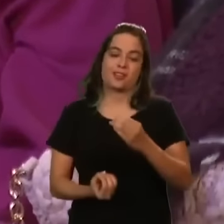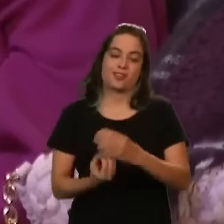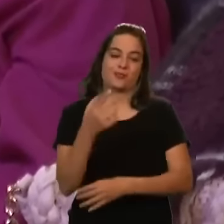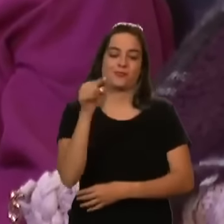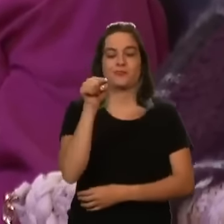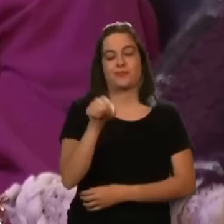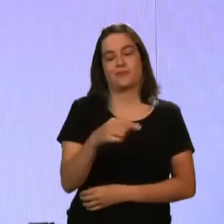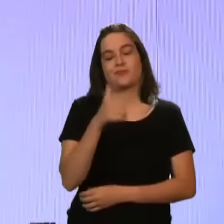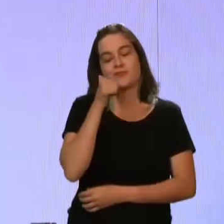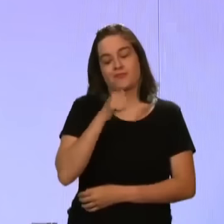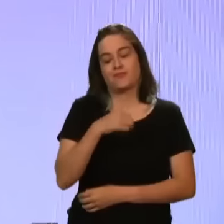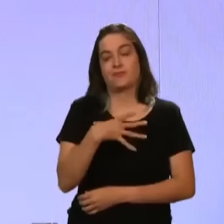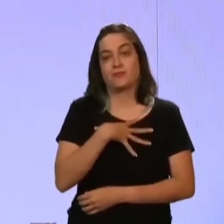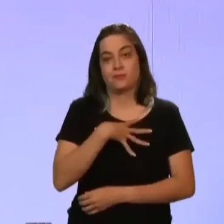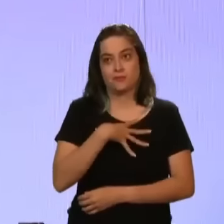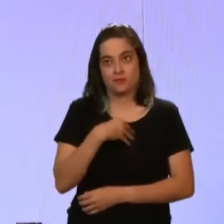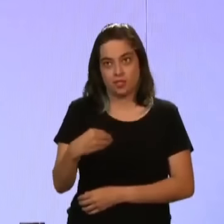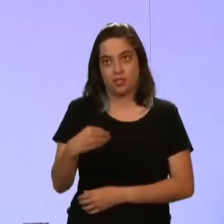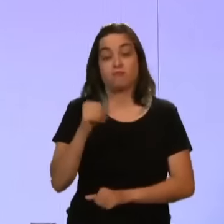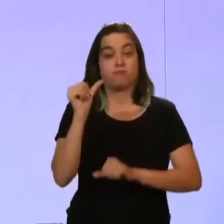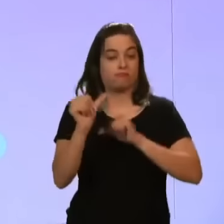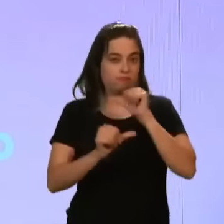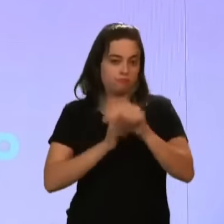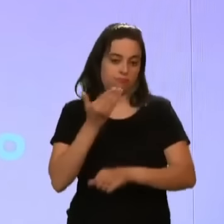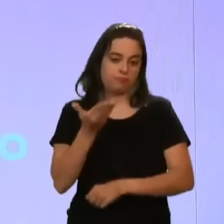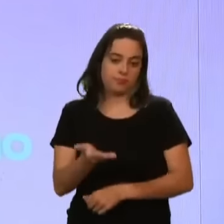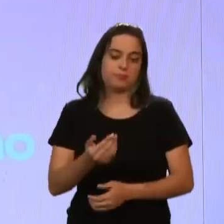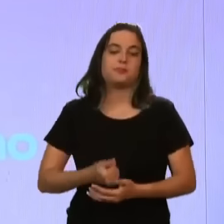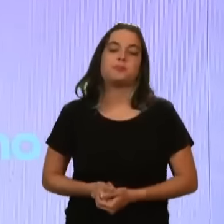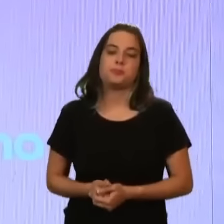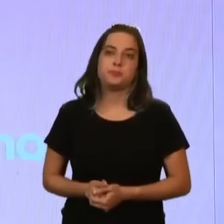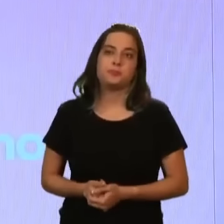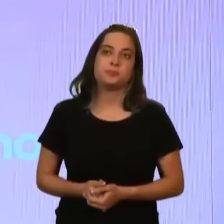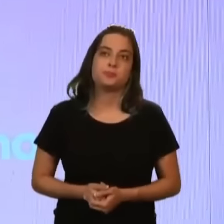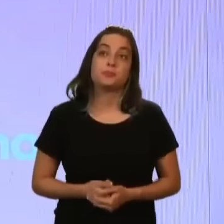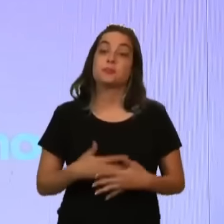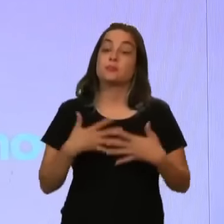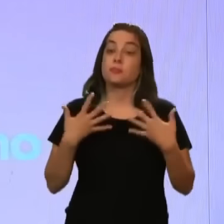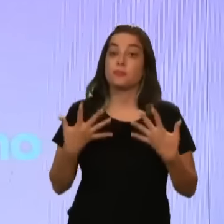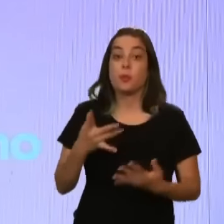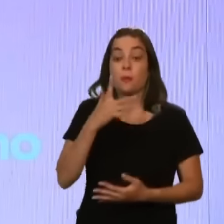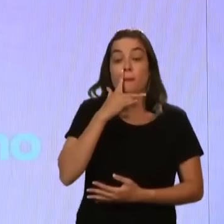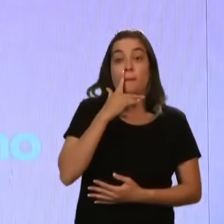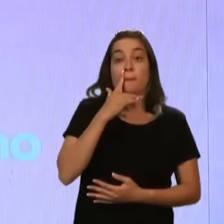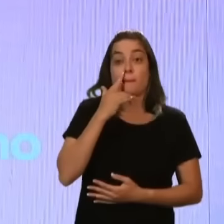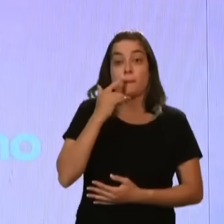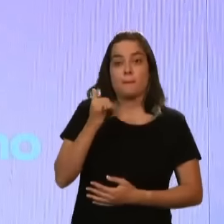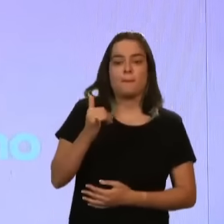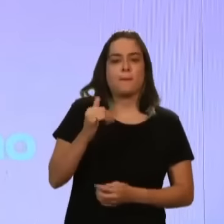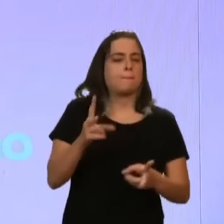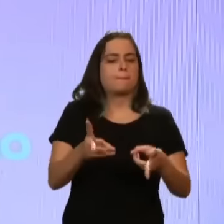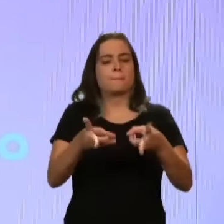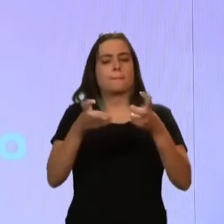pedra preciosa e a lapidou. E é a partir do que ele reconhece nela e chama